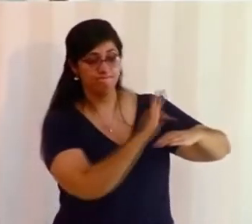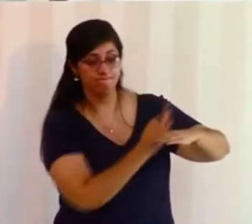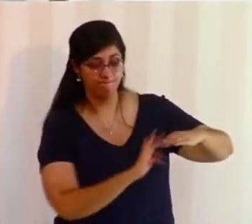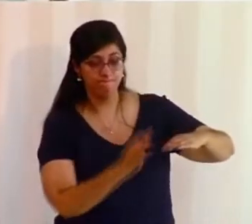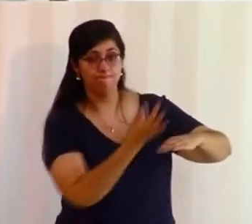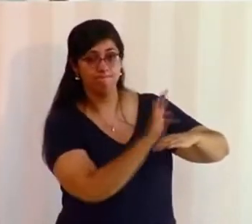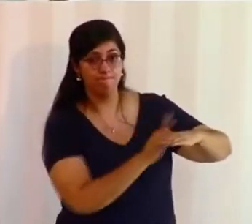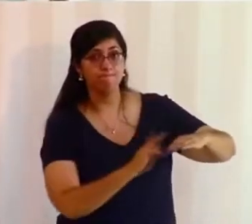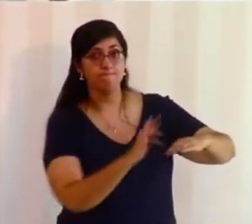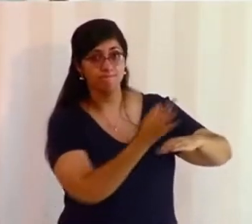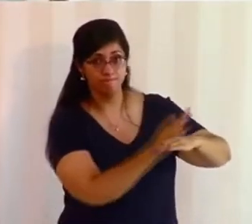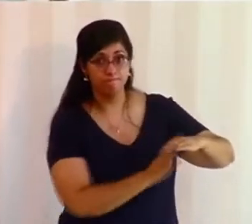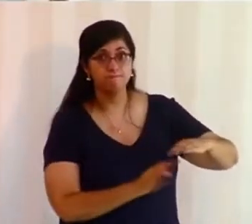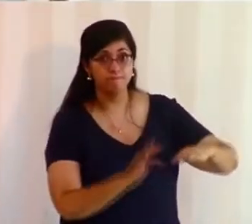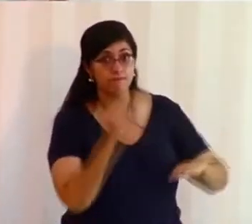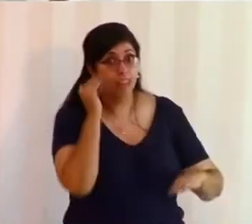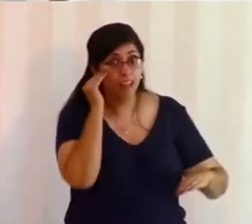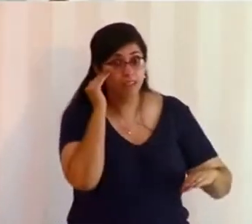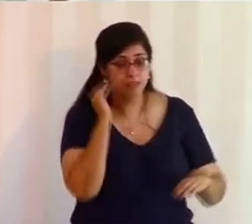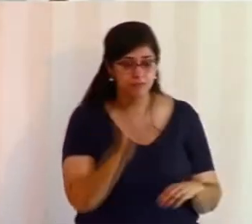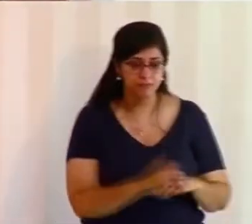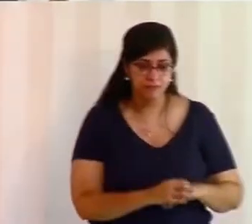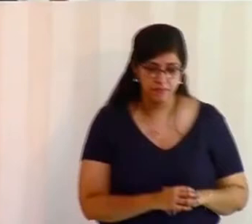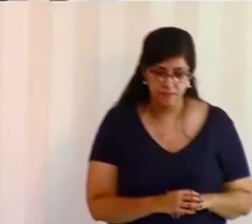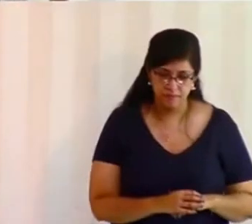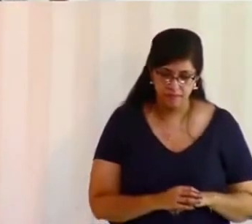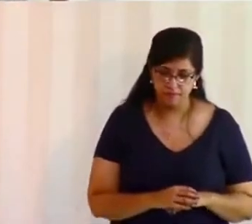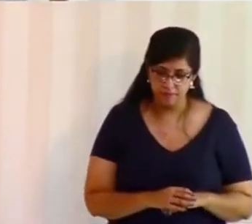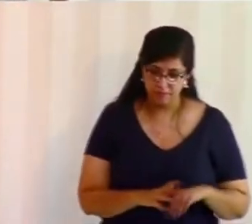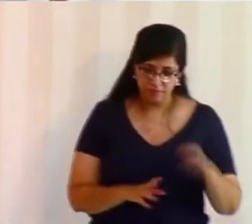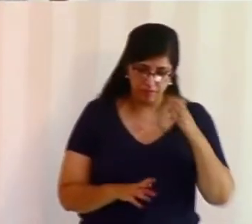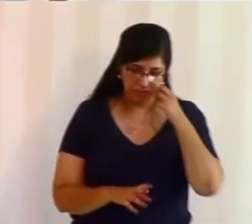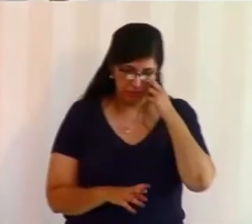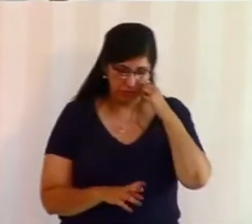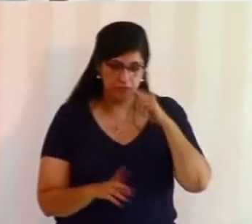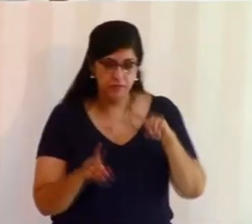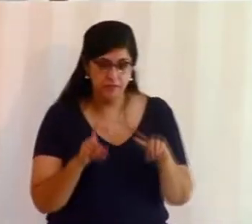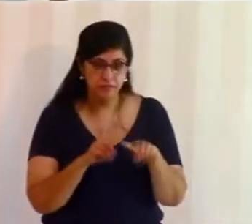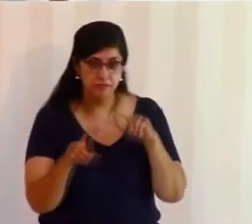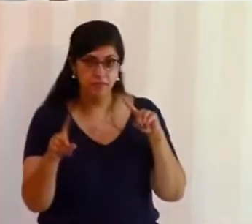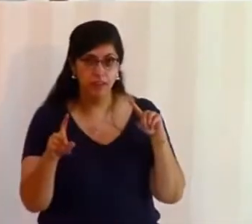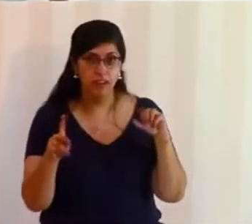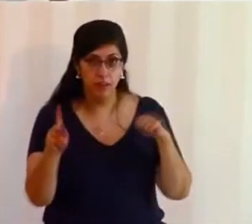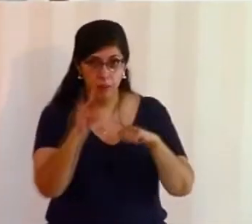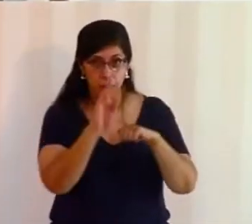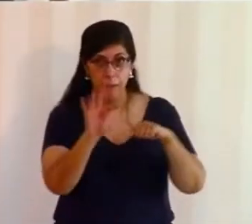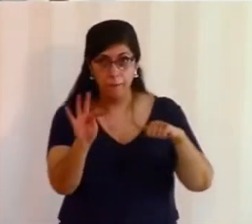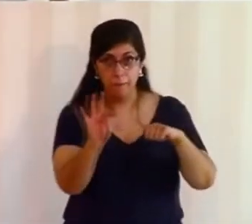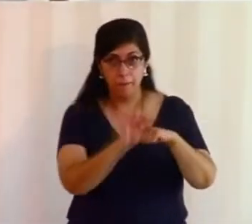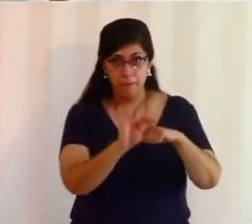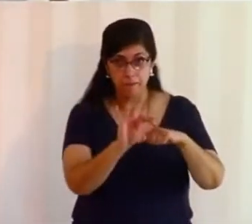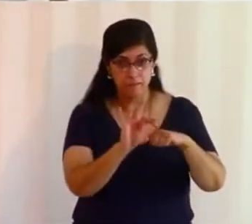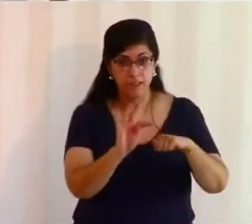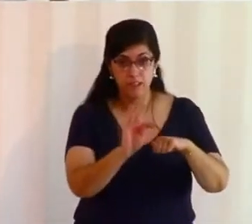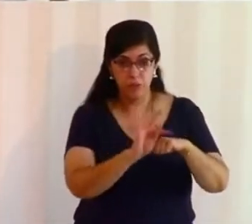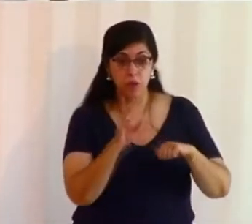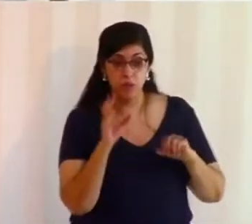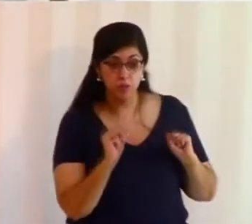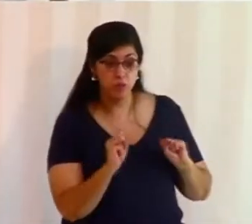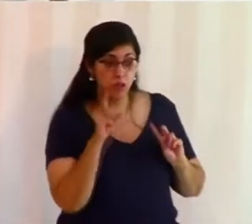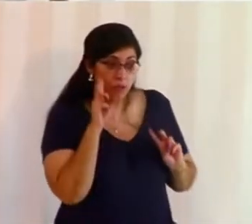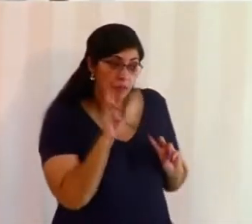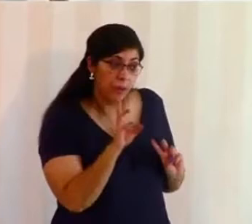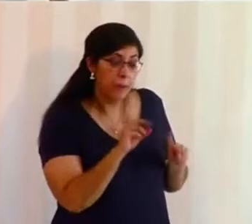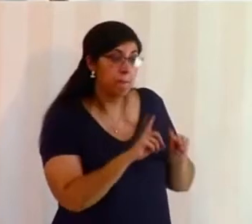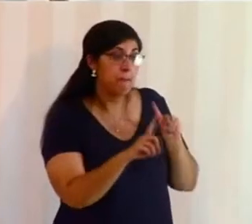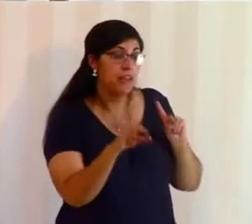texto não fala de Timóteo. Talvez Timóteo aqui estava presente nessa situação, mas o texto fala que Paulo e Silas serão arrastados para a